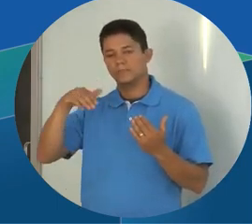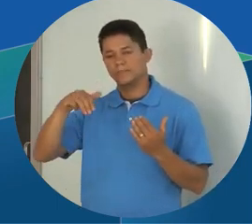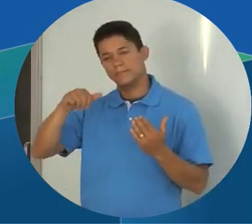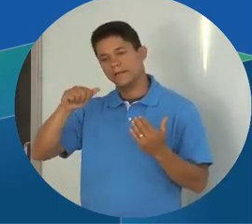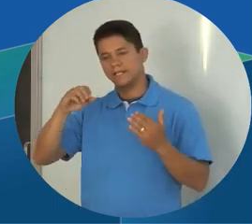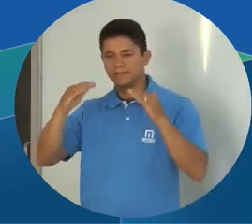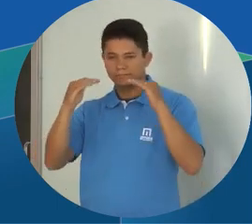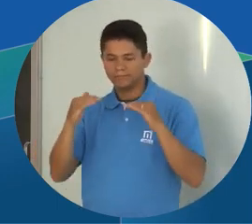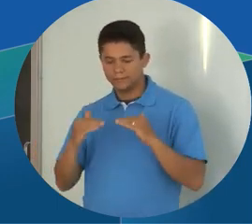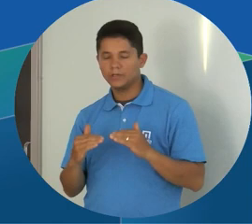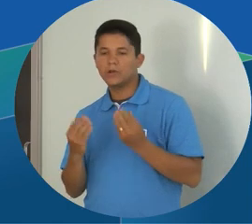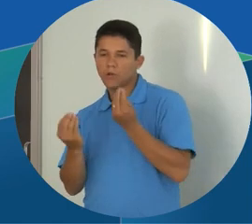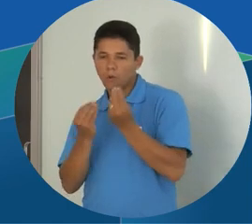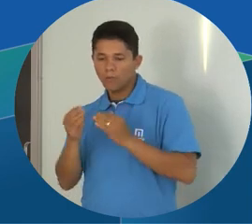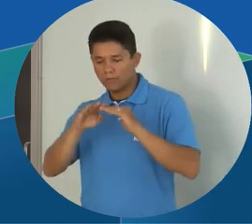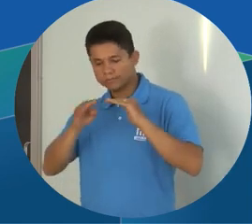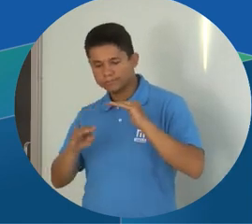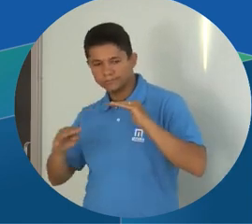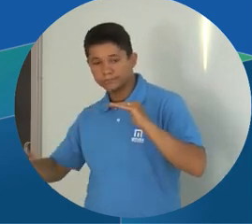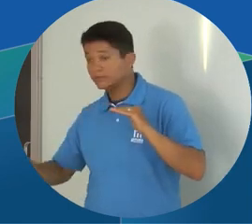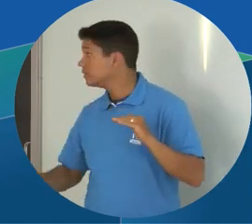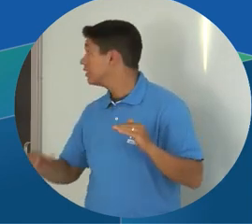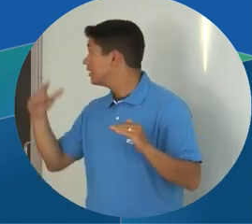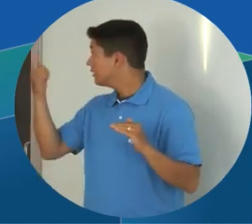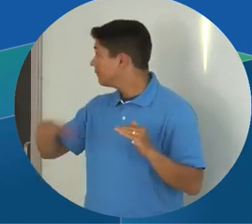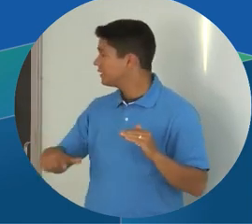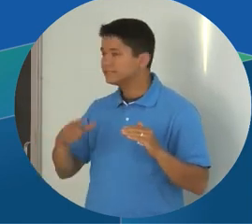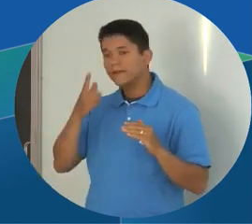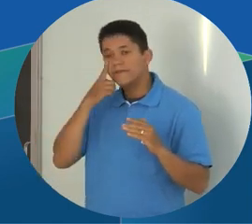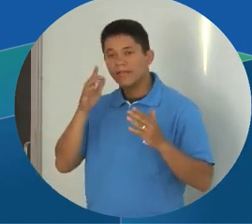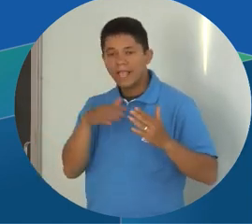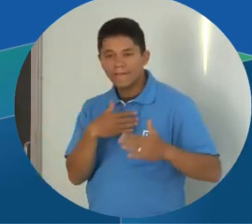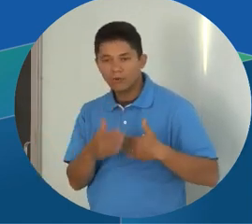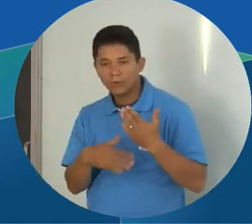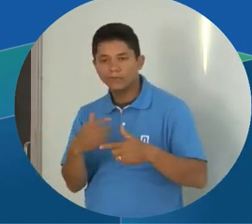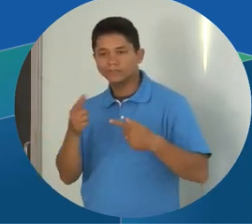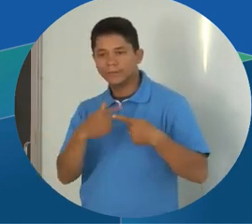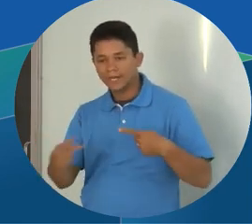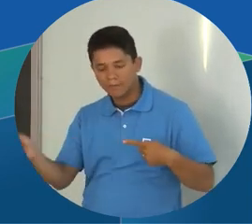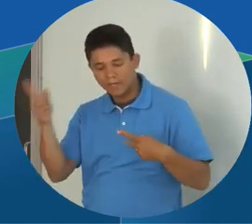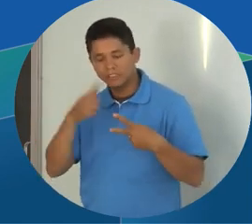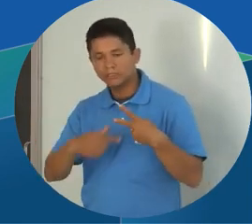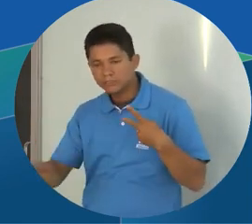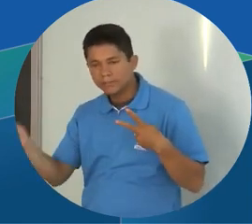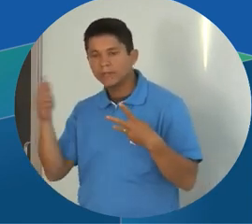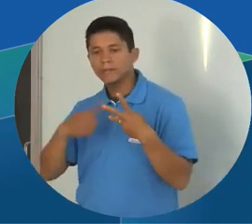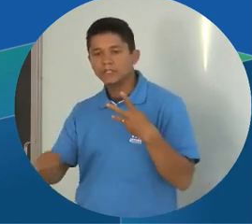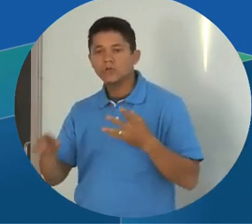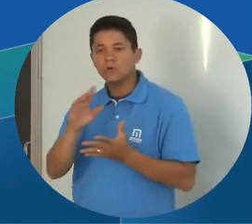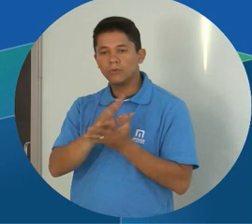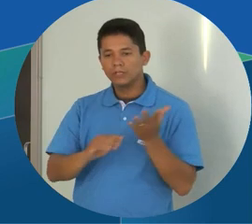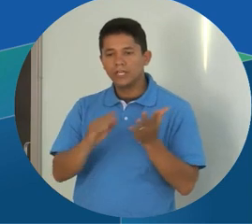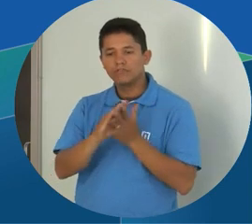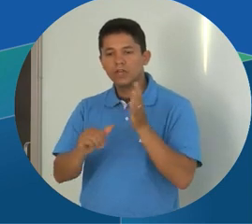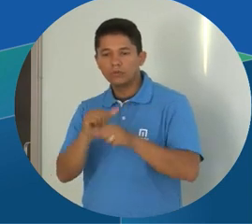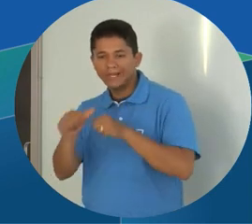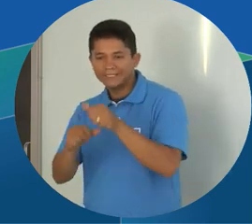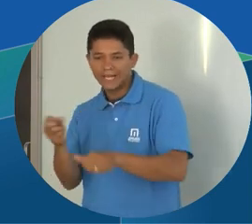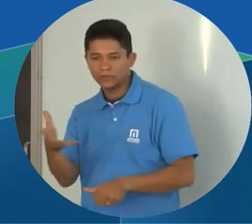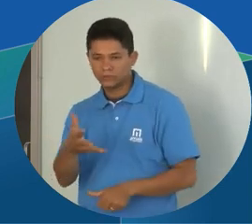camada era imputado. À medida que foi evoluindo, semanalmente o modelo foi atualizado,